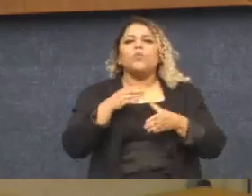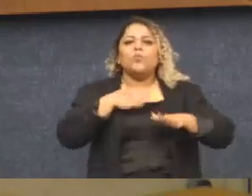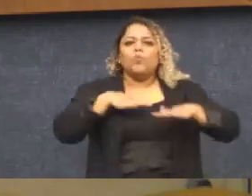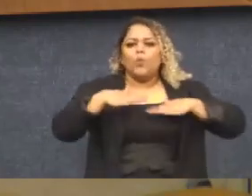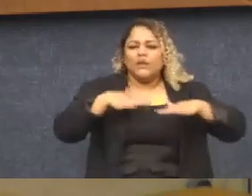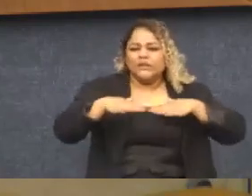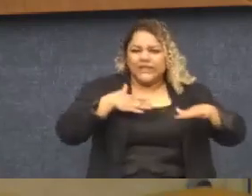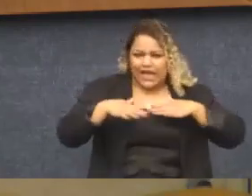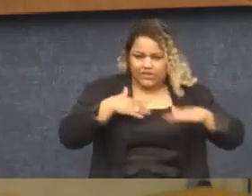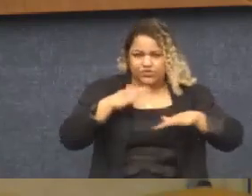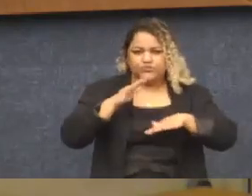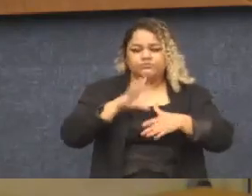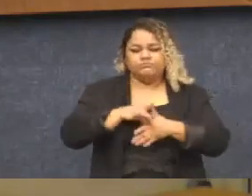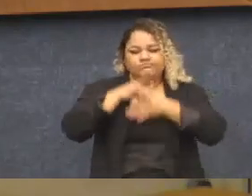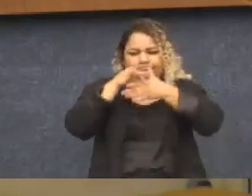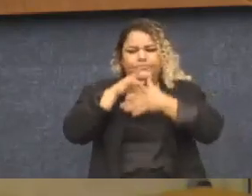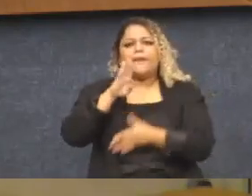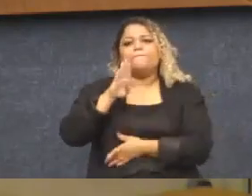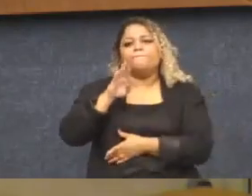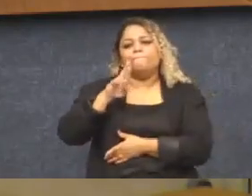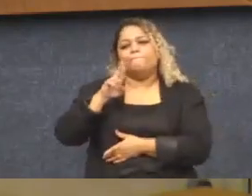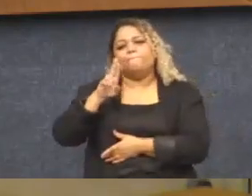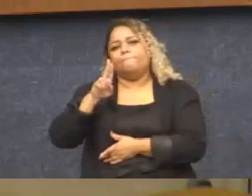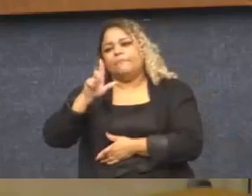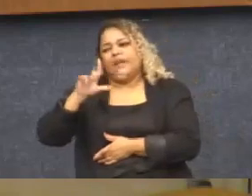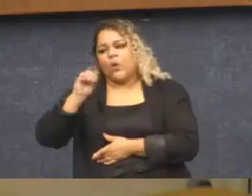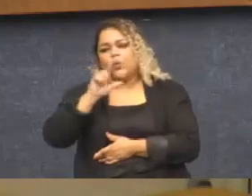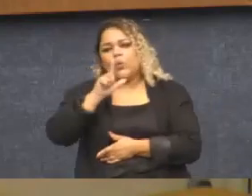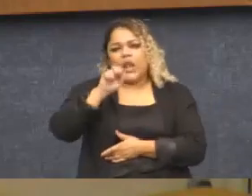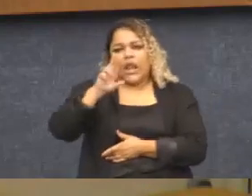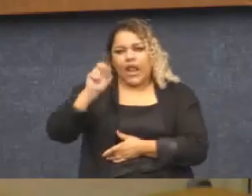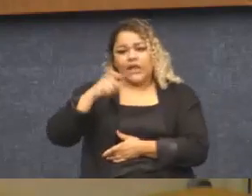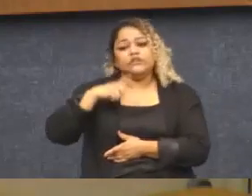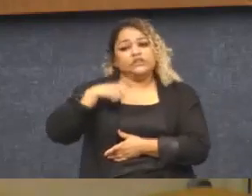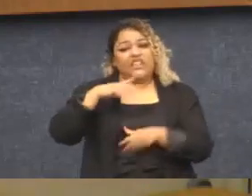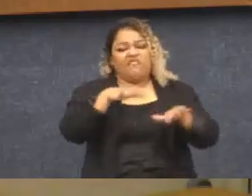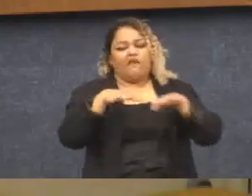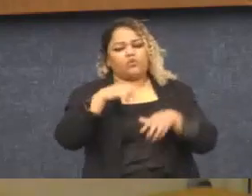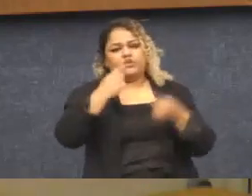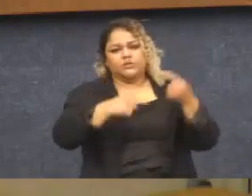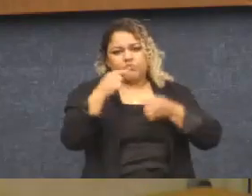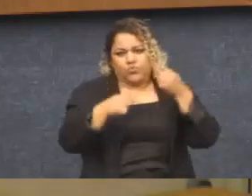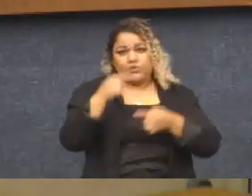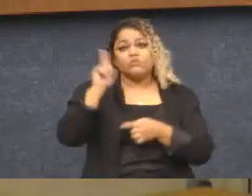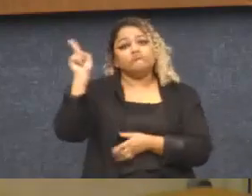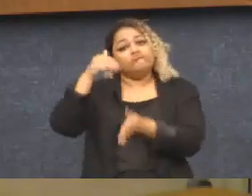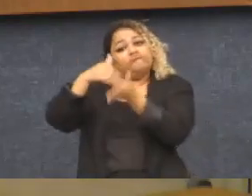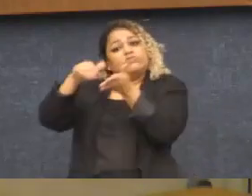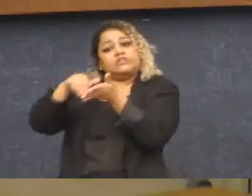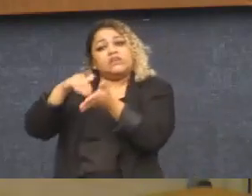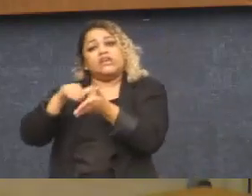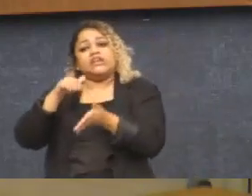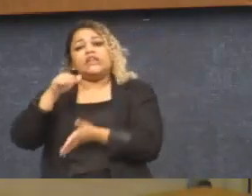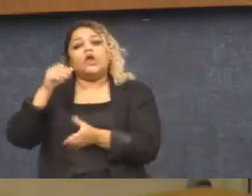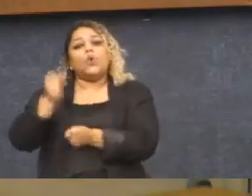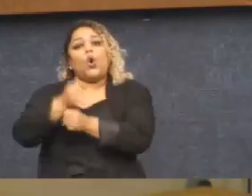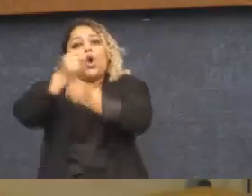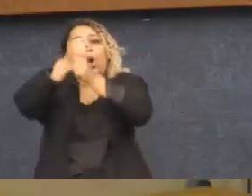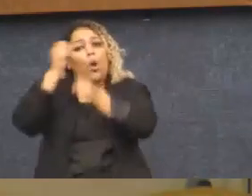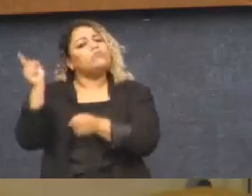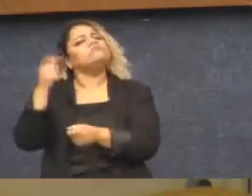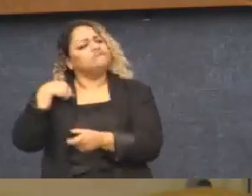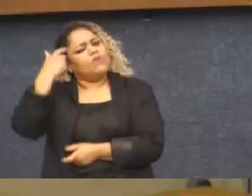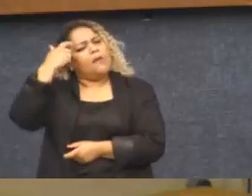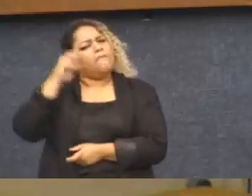vereador Braulio Lara, que o secretário de Obras está muito otimista. E eu também quero